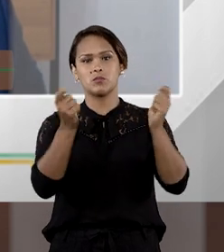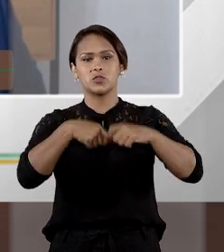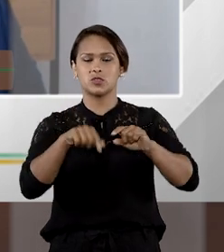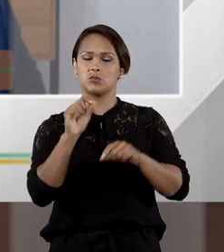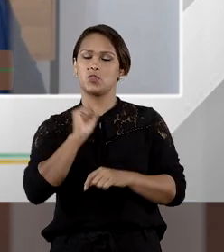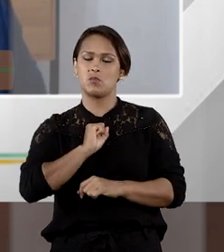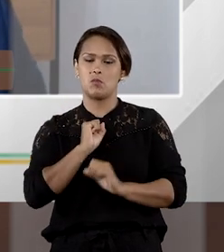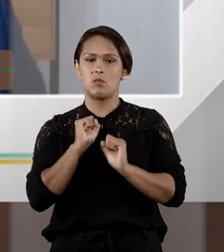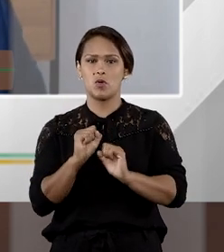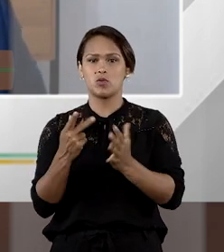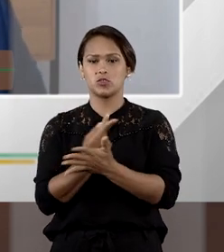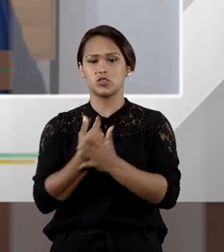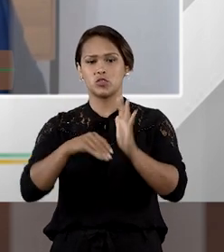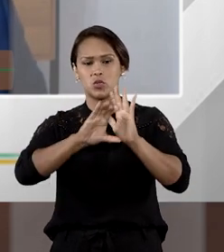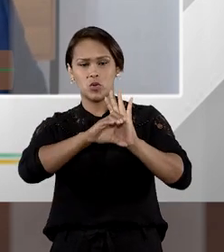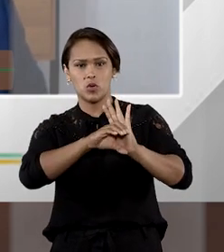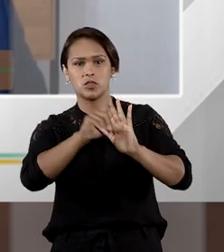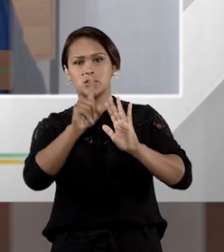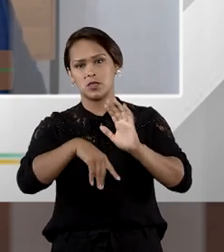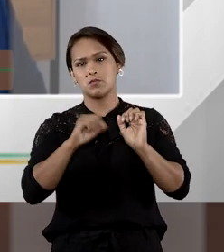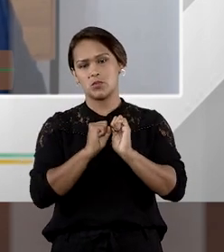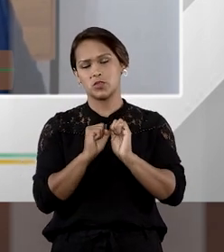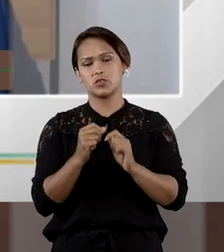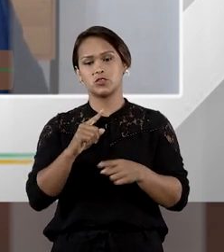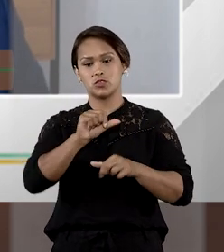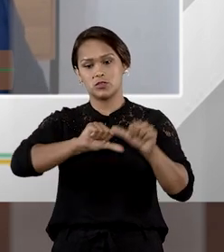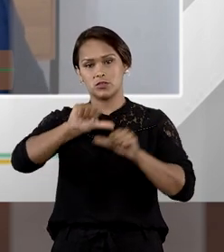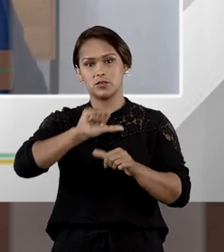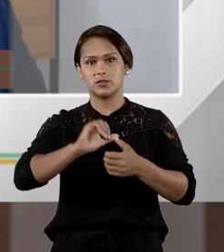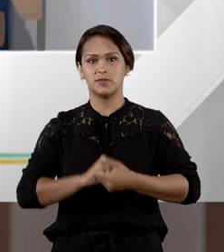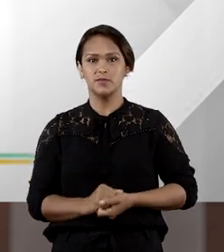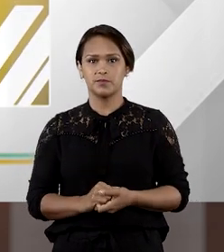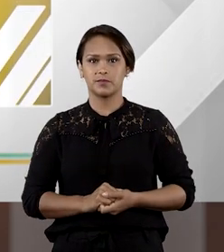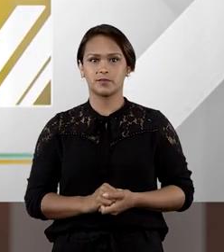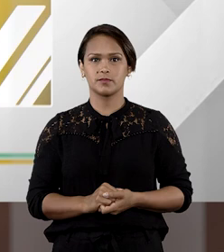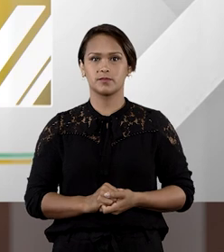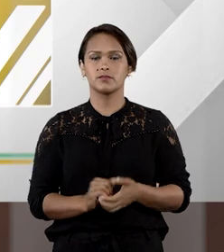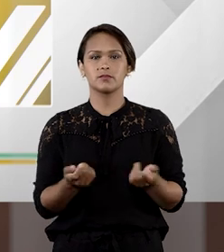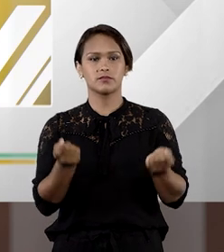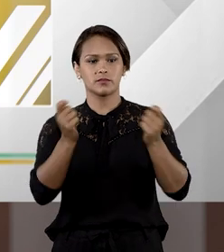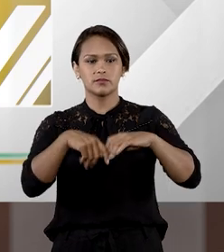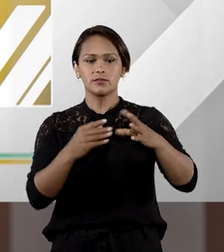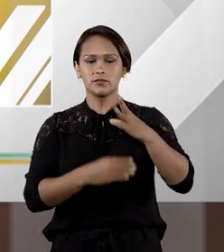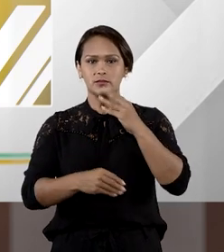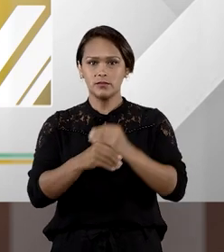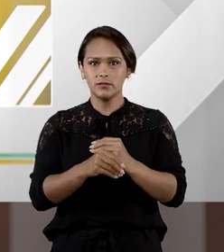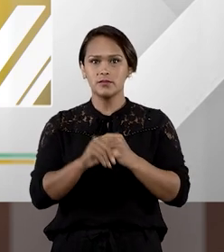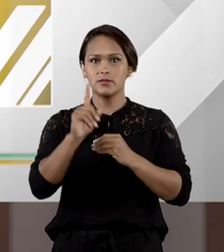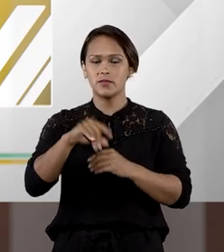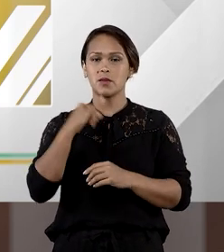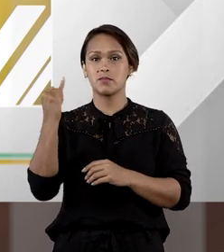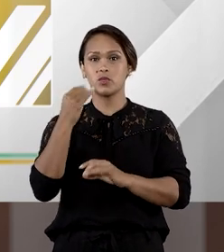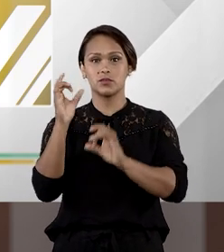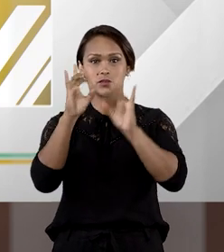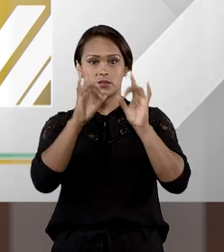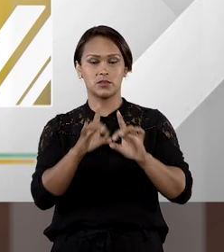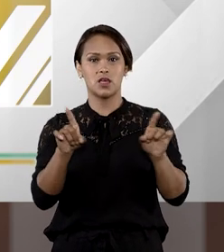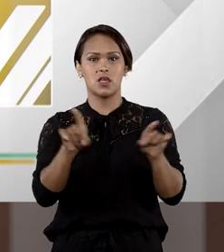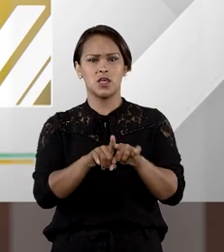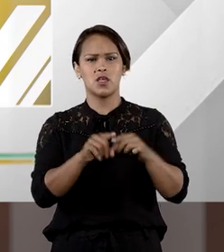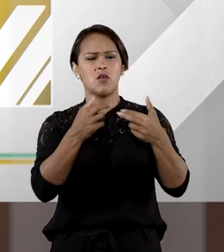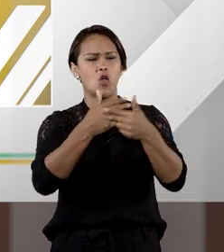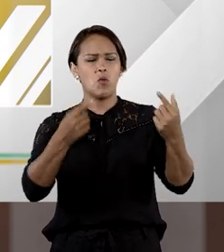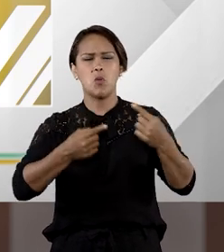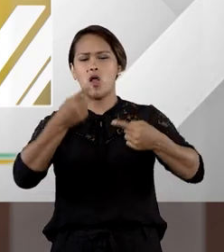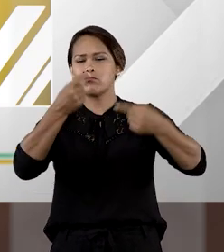possibilidade, o Código Civil, da exigência do pagamento in natura, sim. E se me permite complementar, acho importante destacar que isso dá